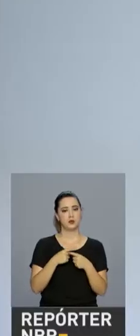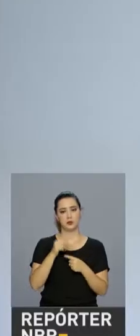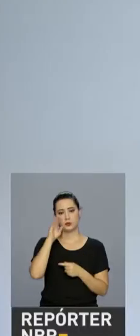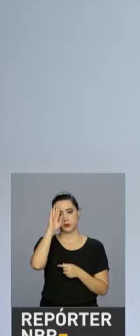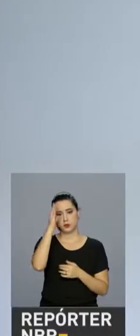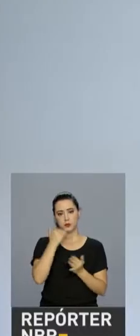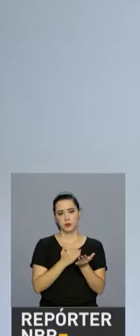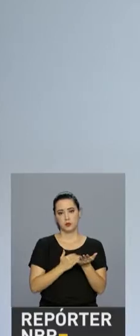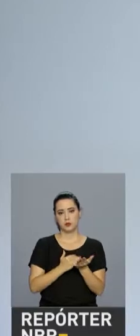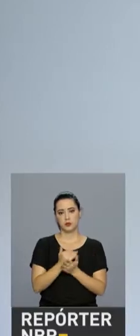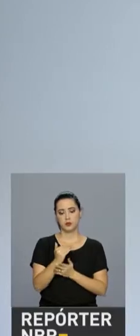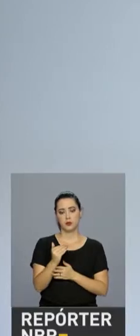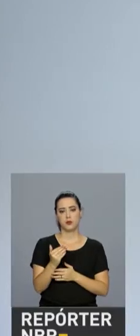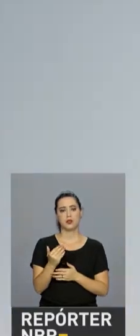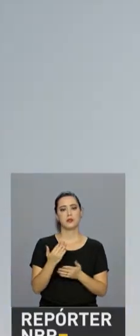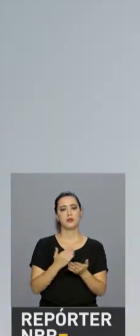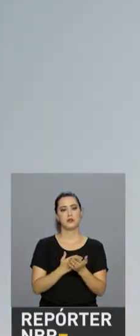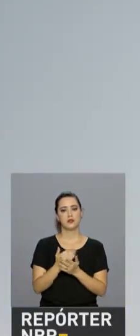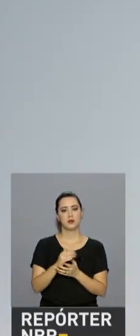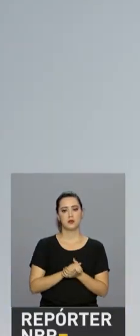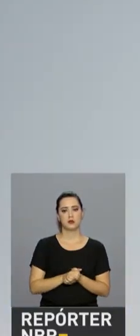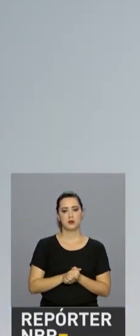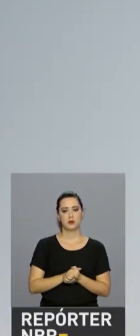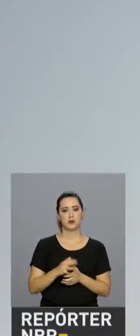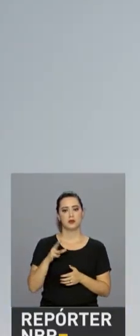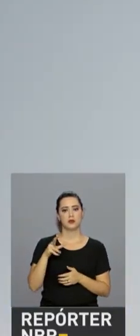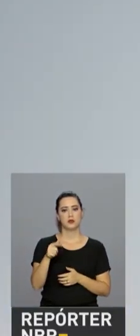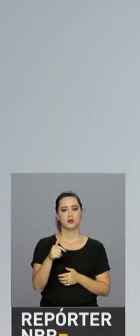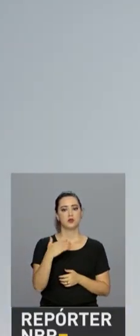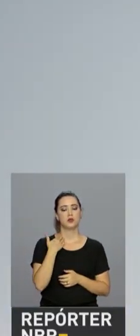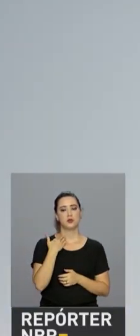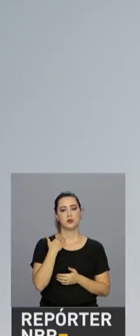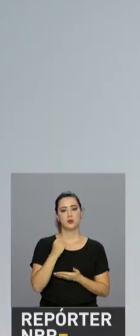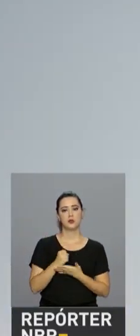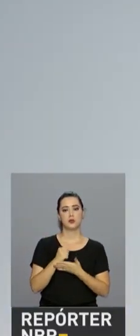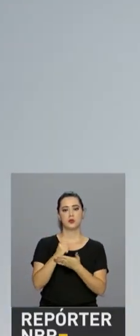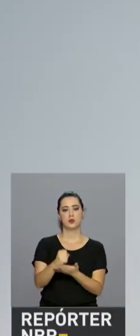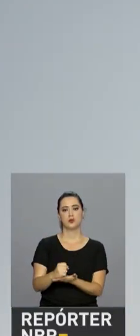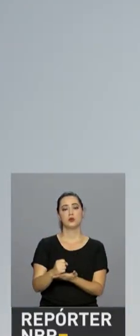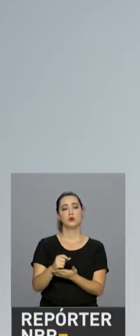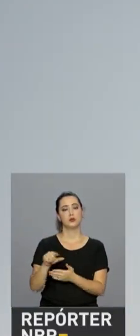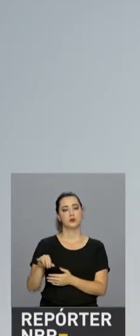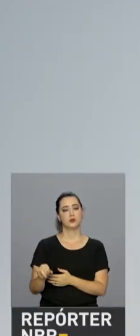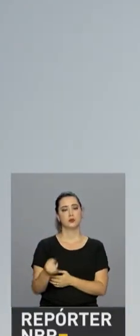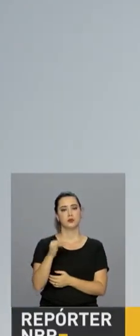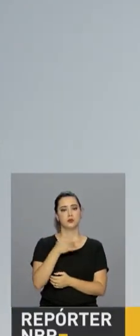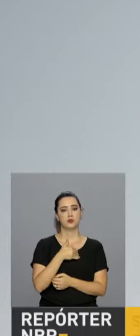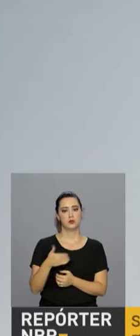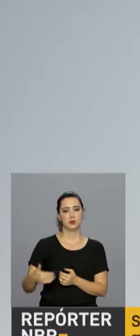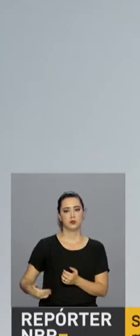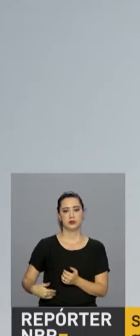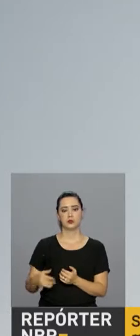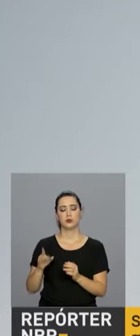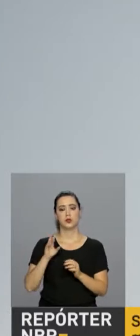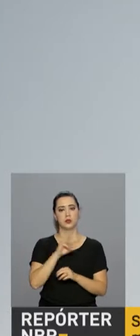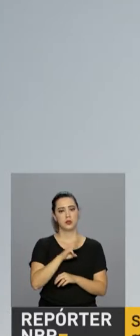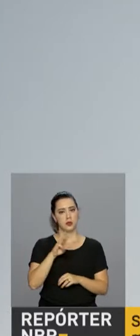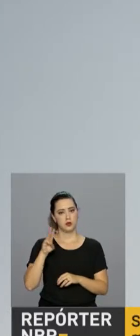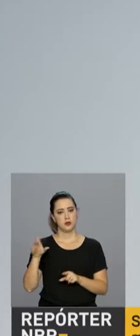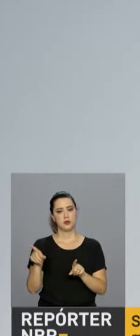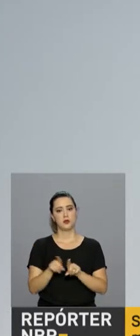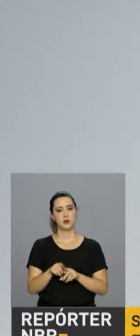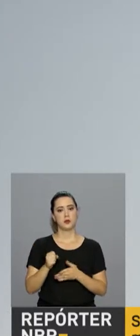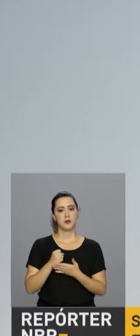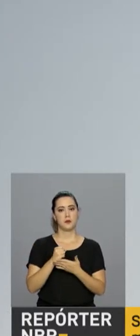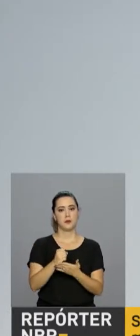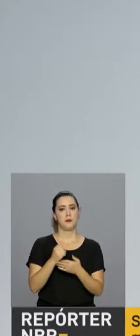quem está começando a investir todos os bancos oferecem essa modalidade é o governo tem um site também oferece